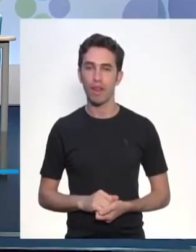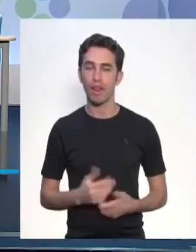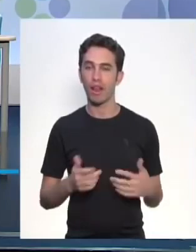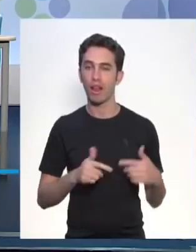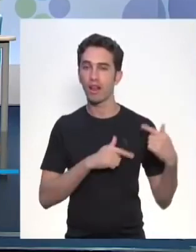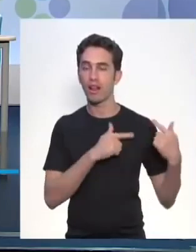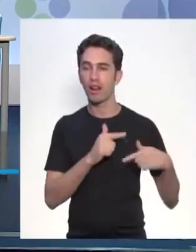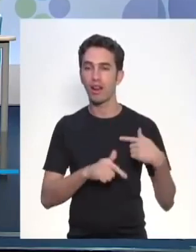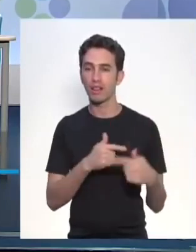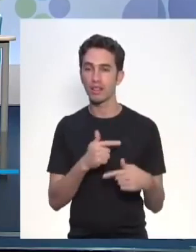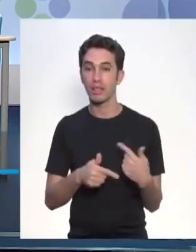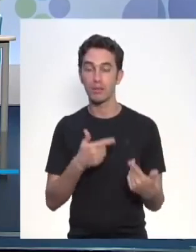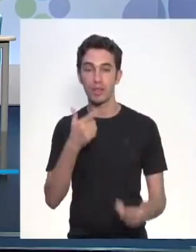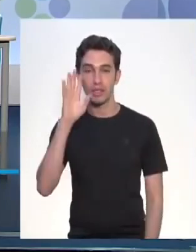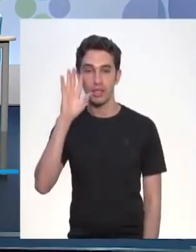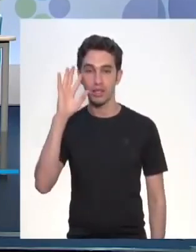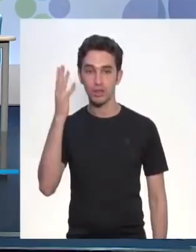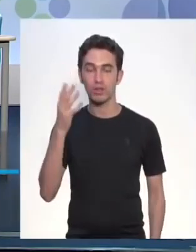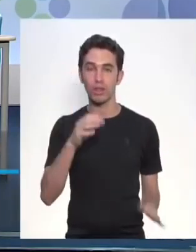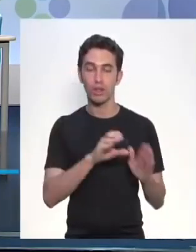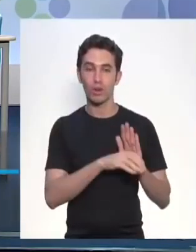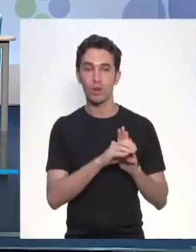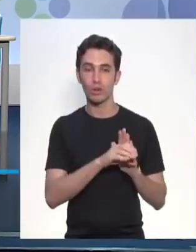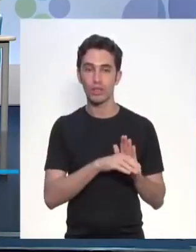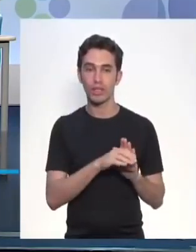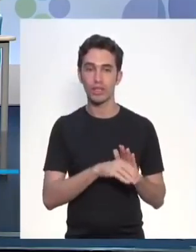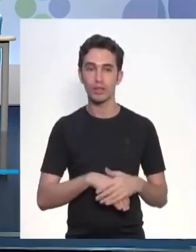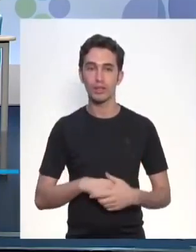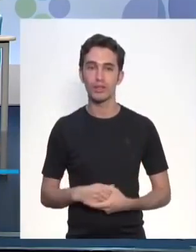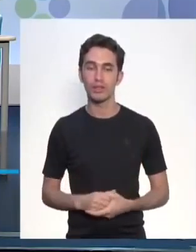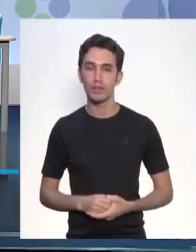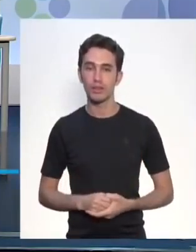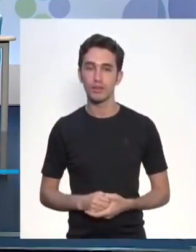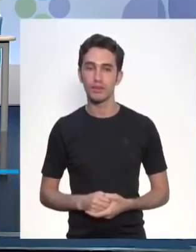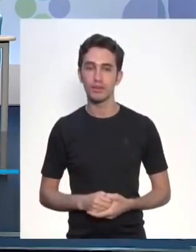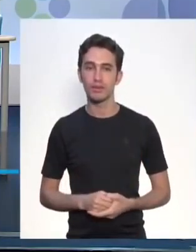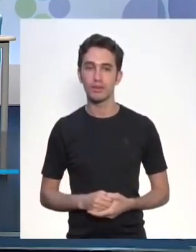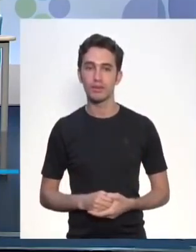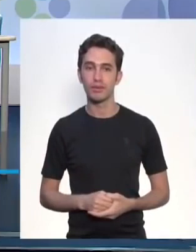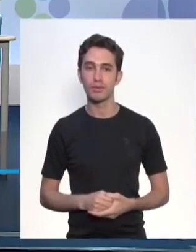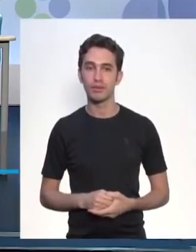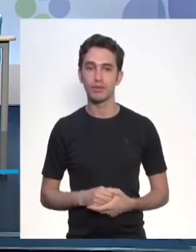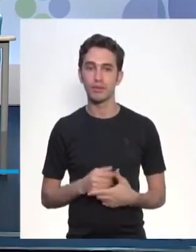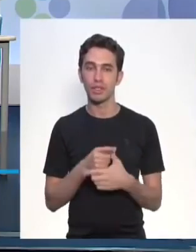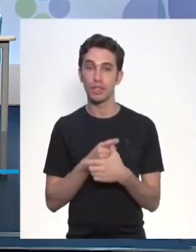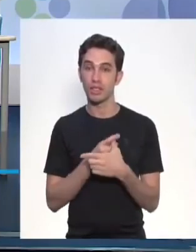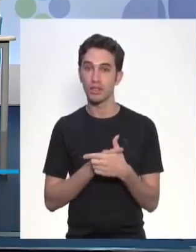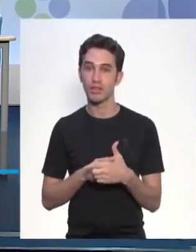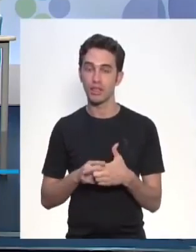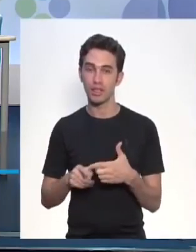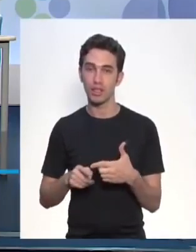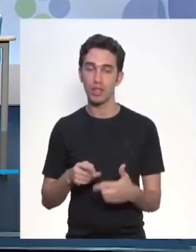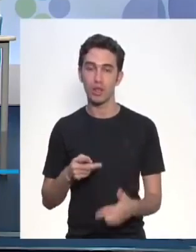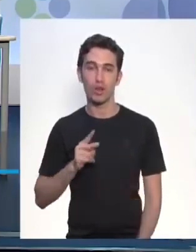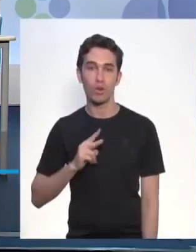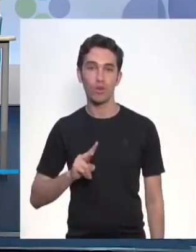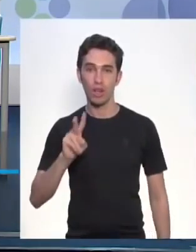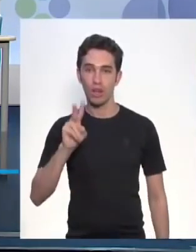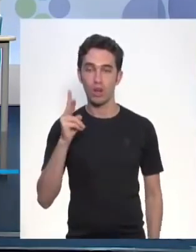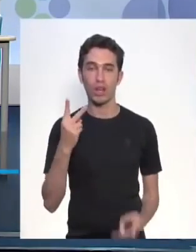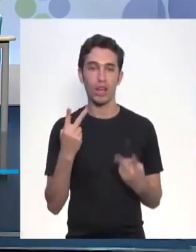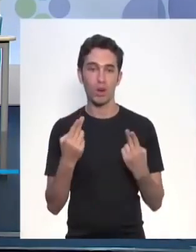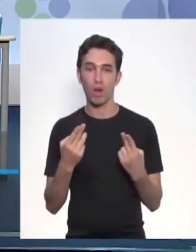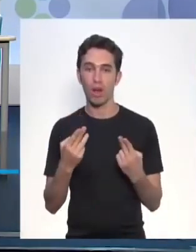clássica, né, para se resolver esses conceitos é justamente essa, né? Dividir sempre pelo mesmo valor, ela não se altera, e aí a